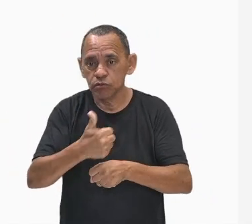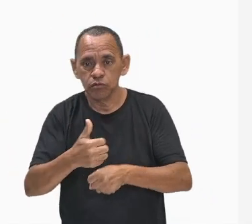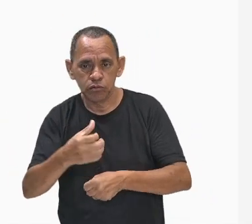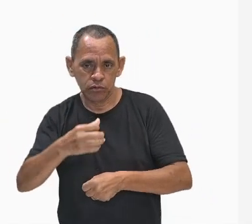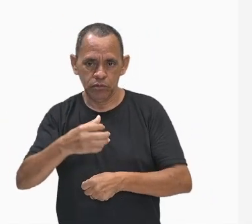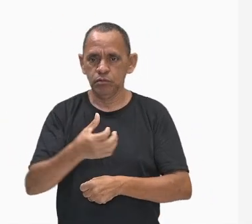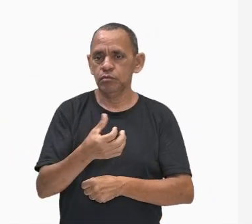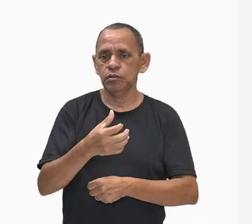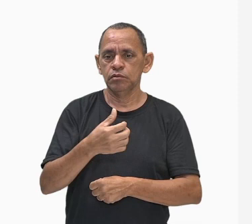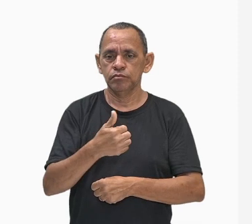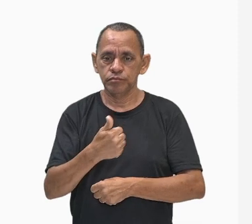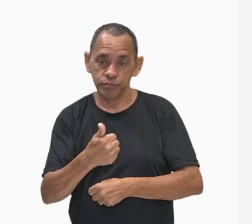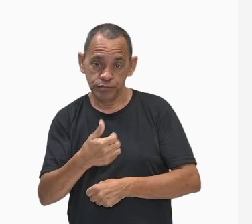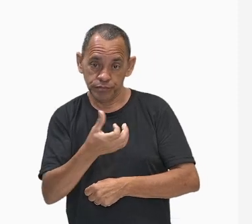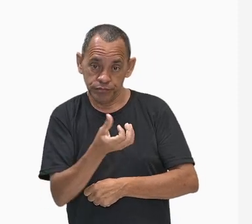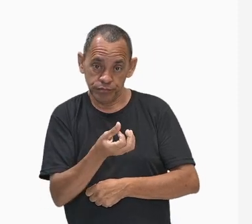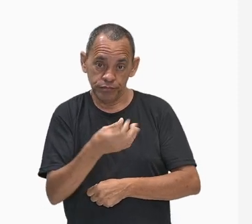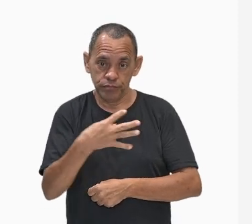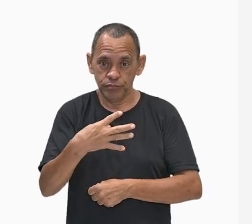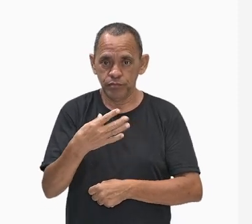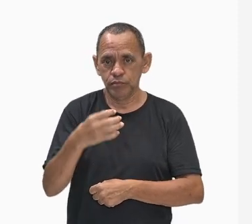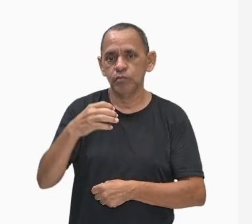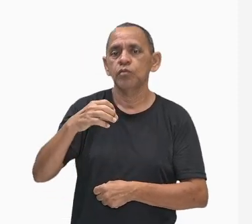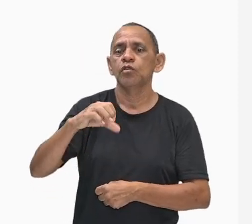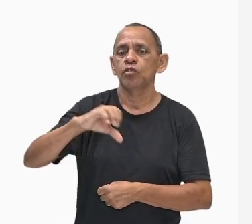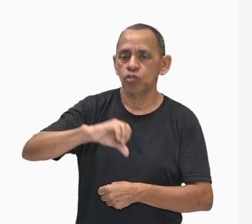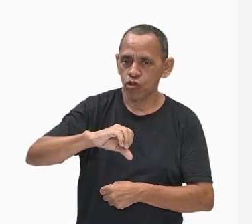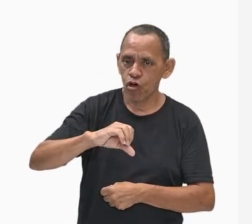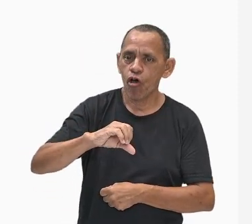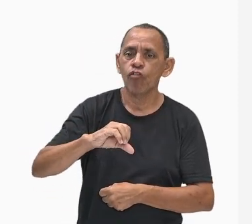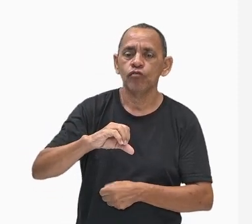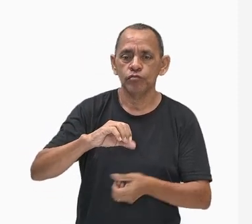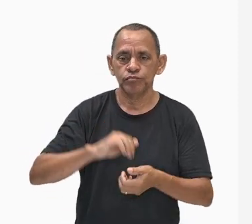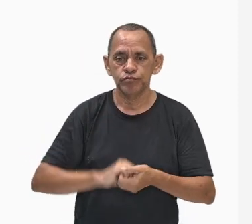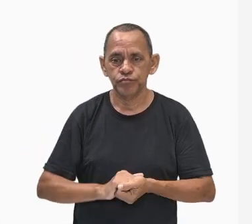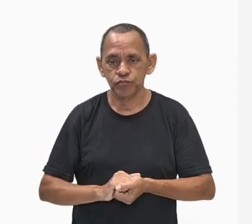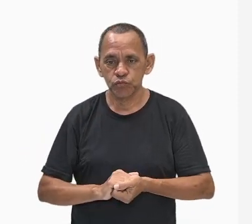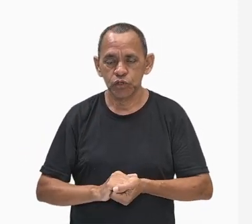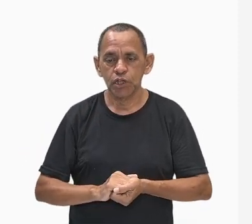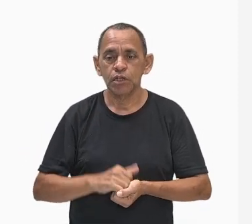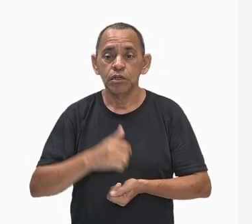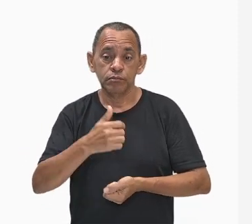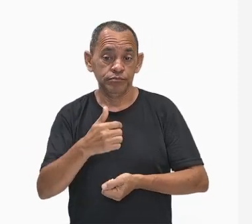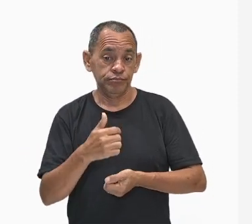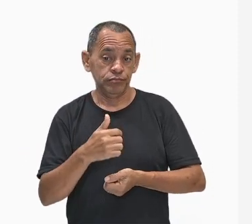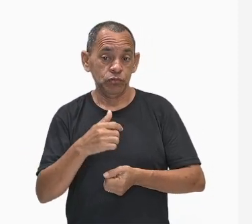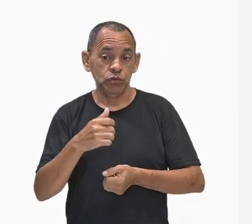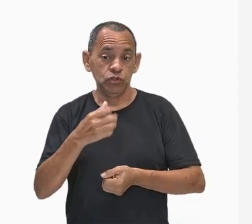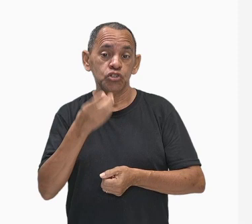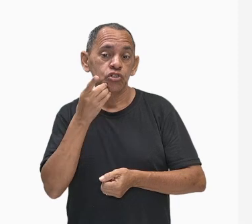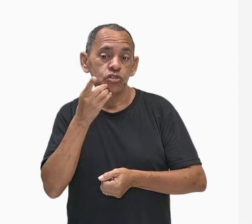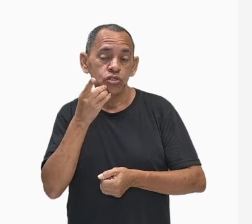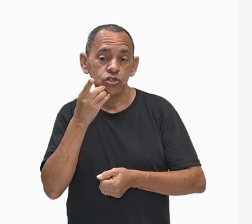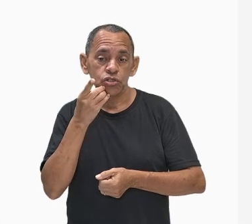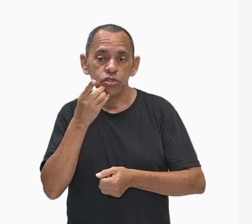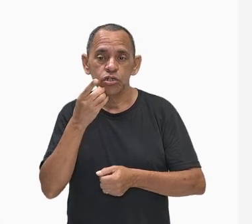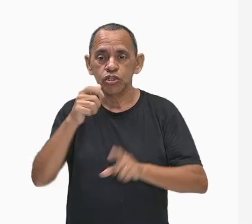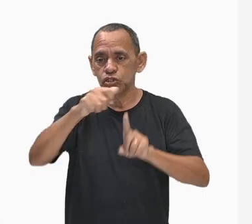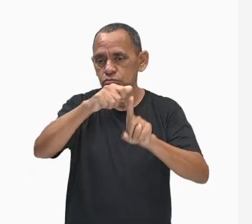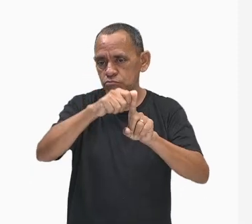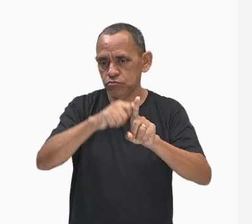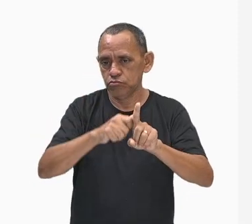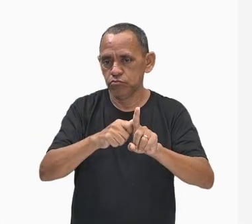burguesia exigiu a decapitação do rei, o que aconteceu em 31 de janeiro daquele ano. Pela primeira vez,